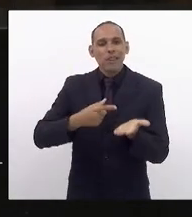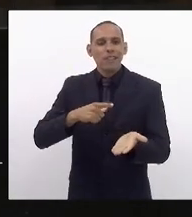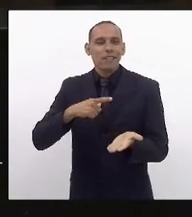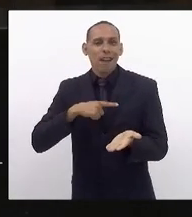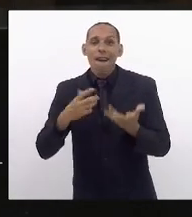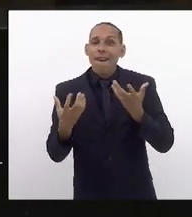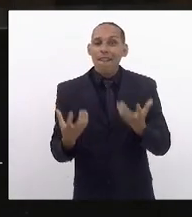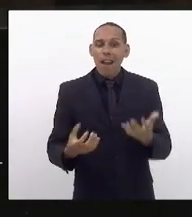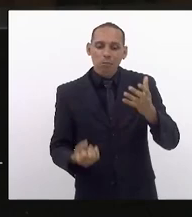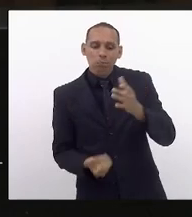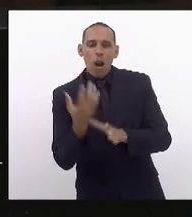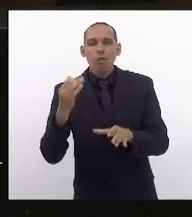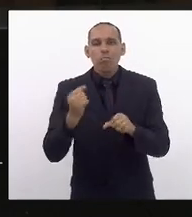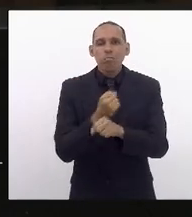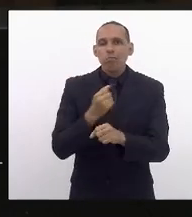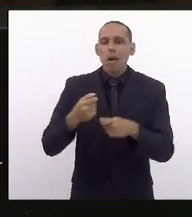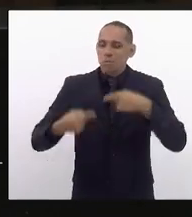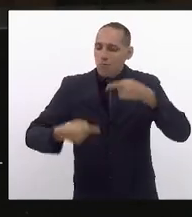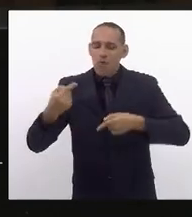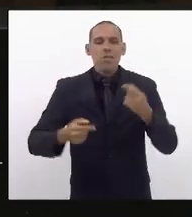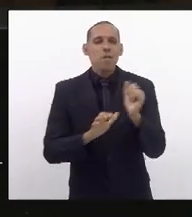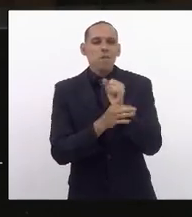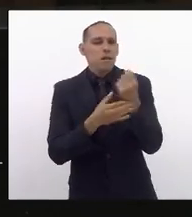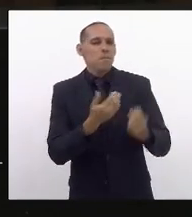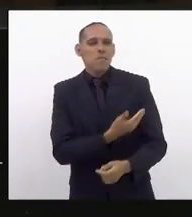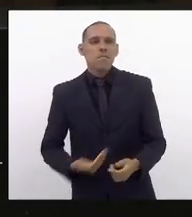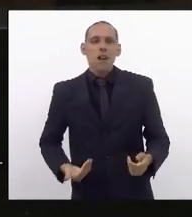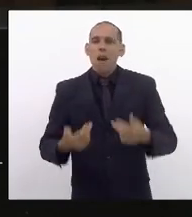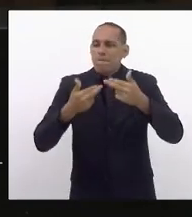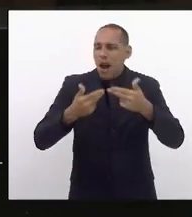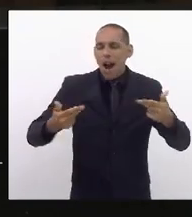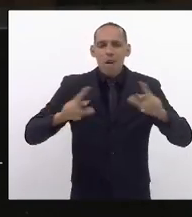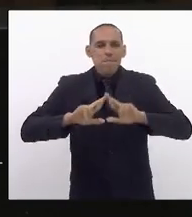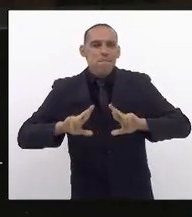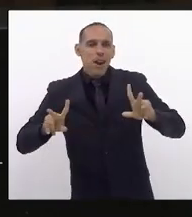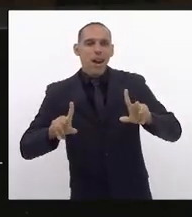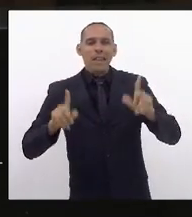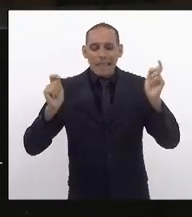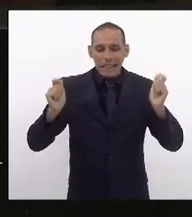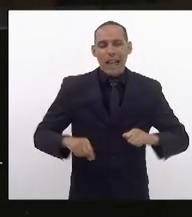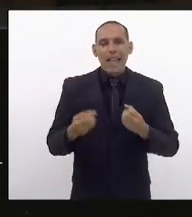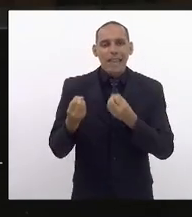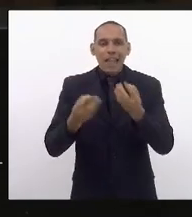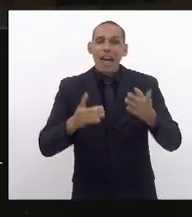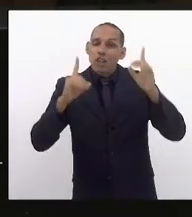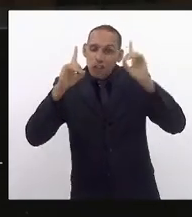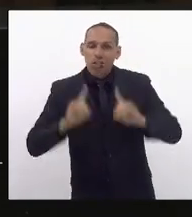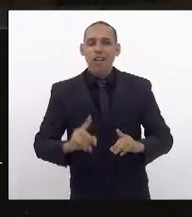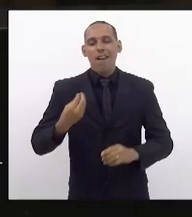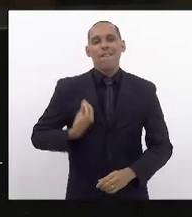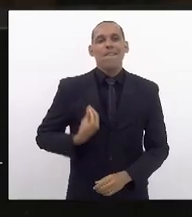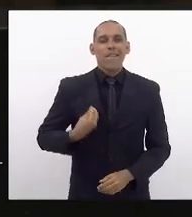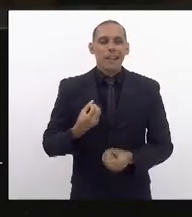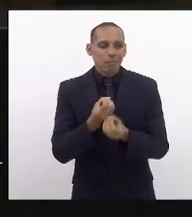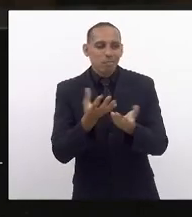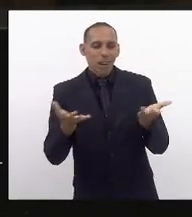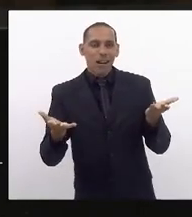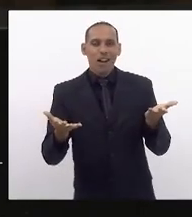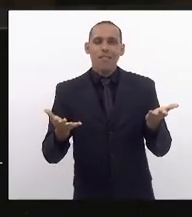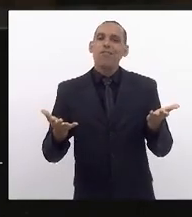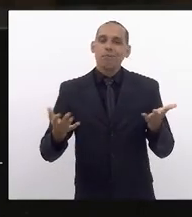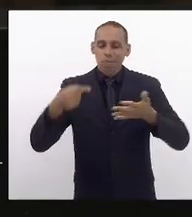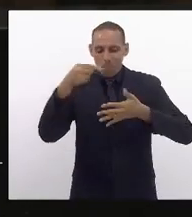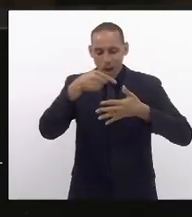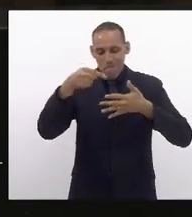outra possibilidade de política de segurança pública que garanta o direito à vida. É nesse aspecto,